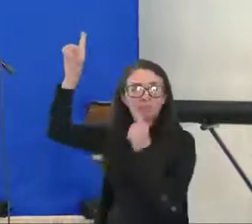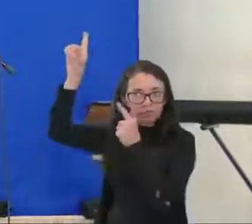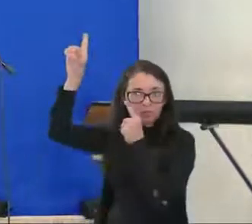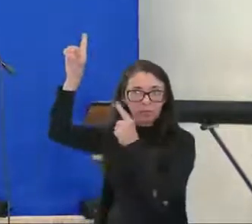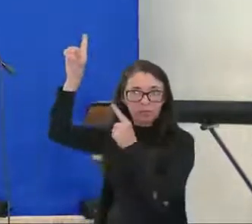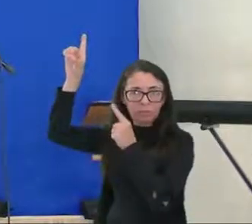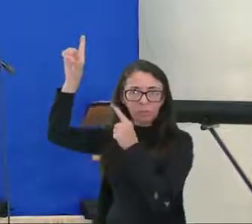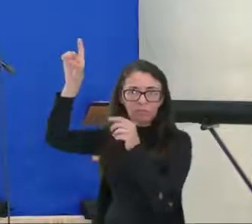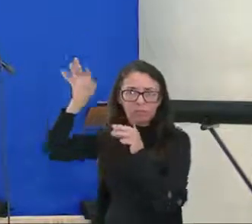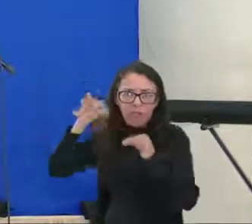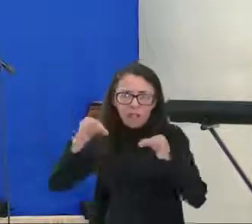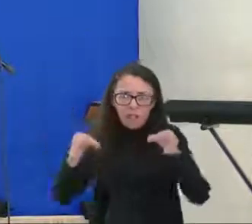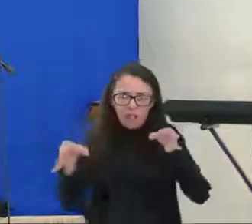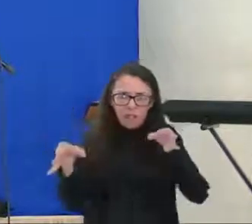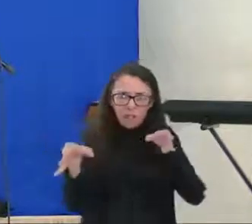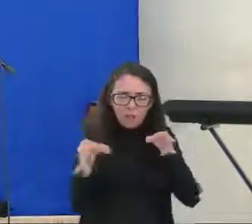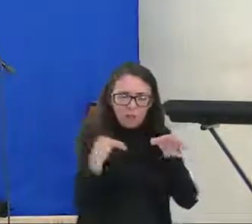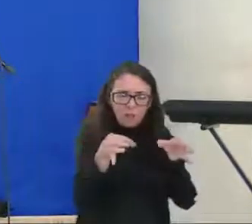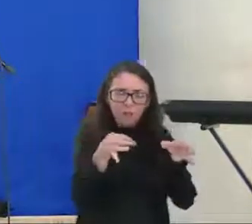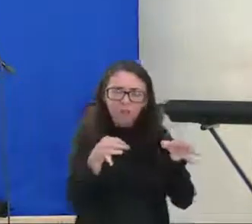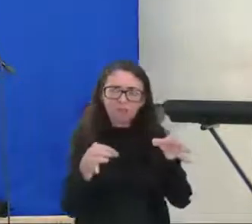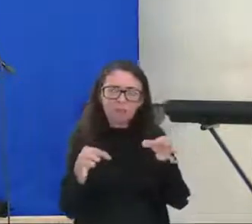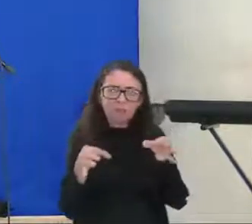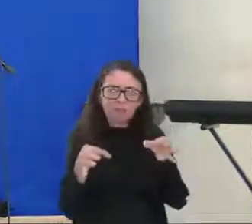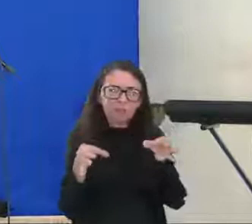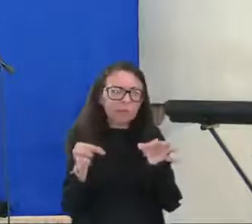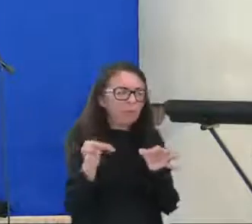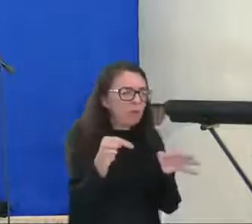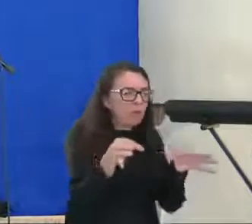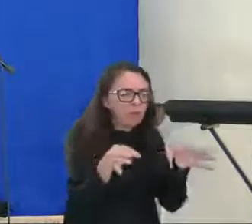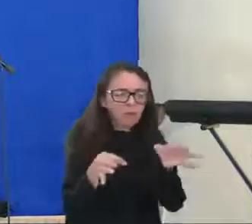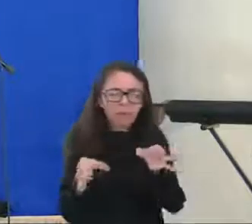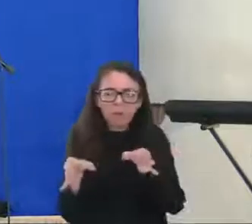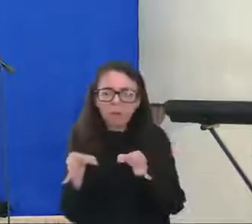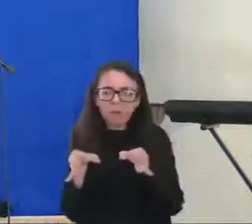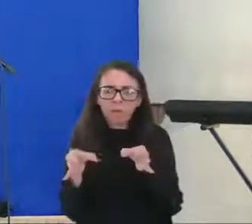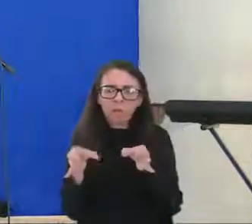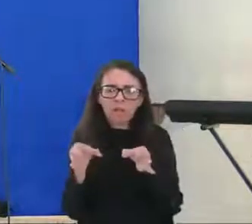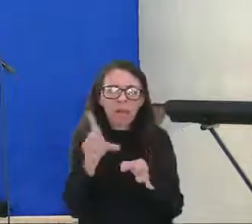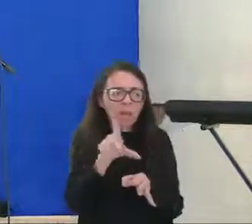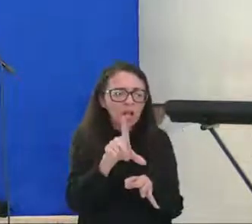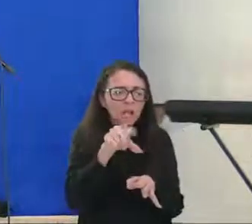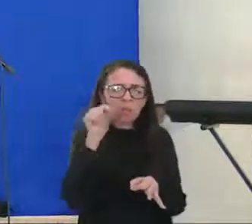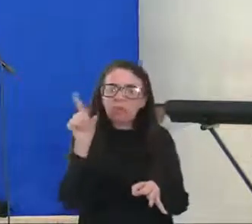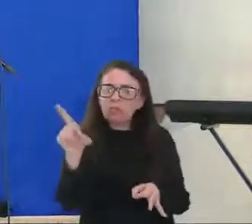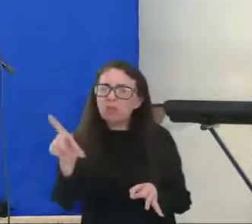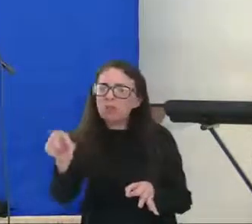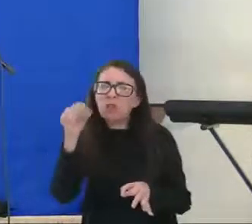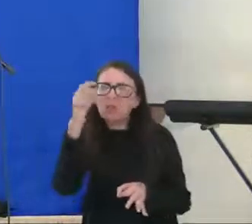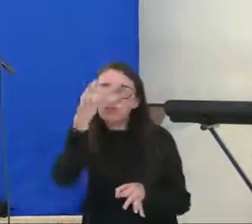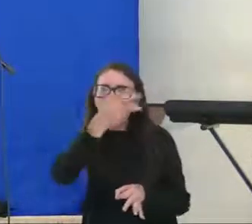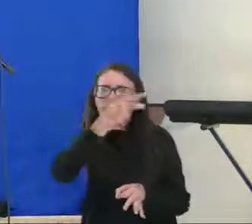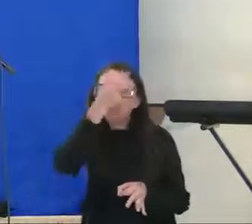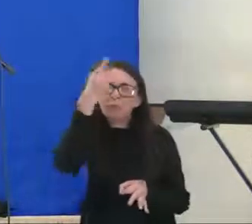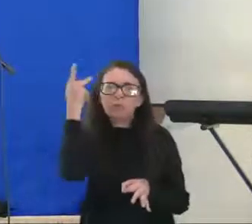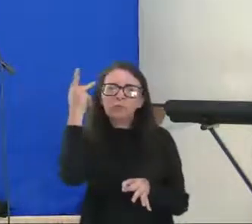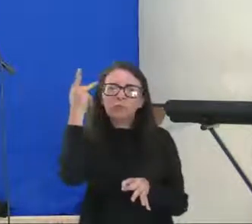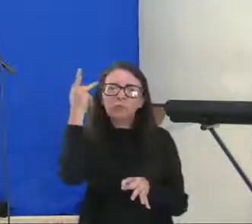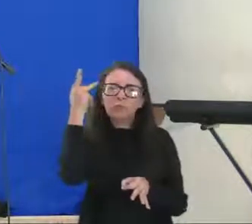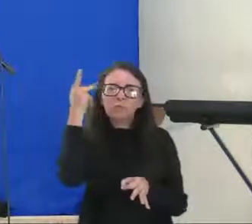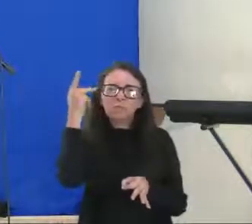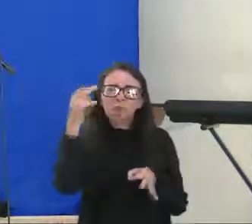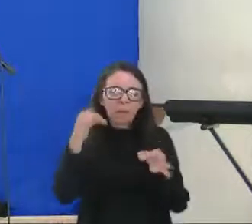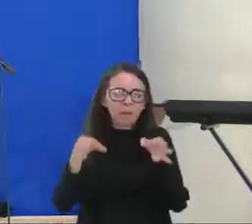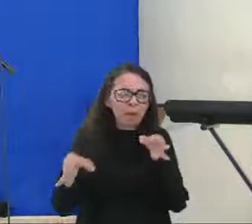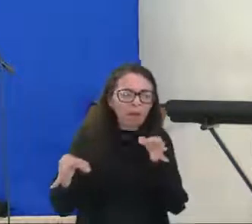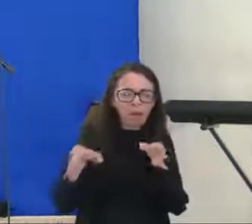Santo pode agir de diferentes maneiras e se vê quando é do Espírito, né? Que a coisa vai caminhando para isso mesmo. Todo mundo é